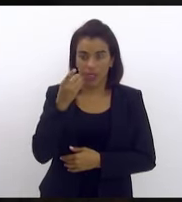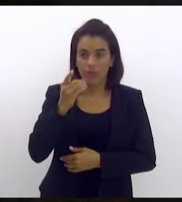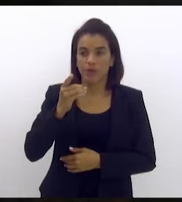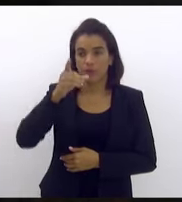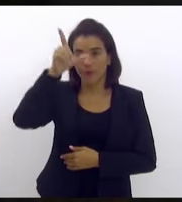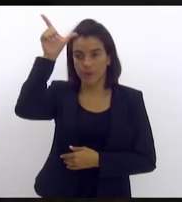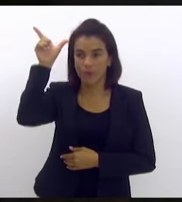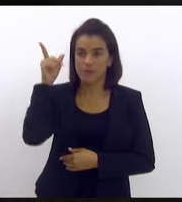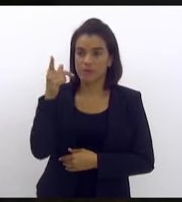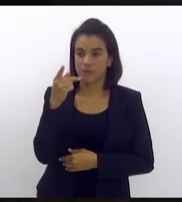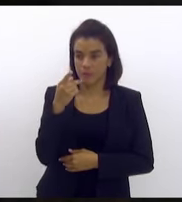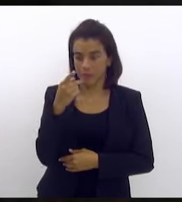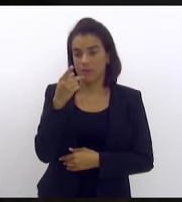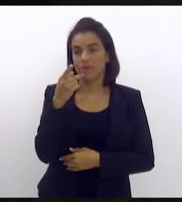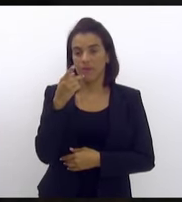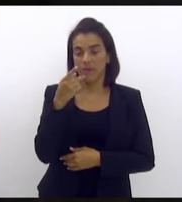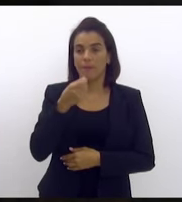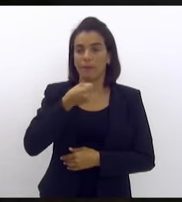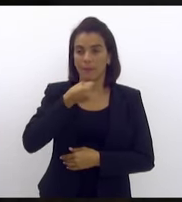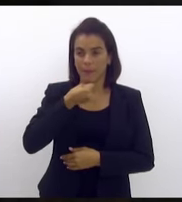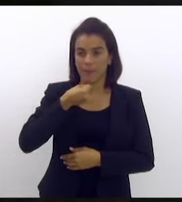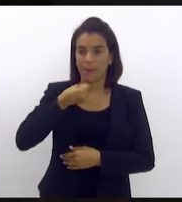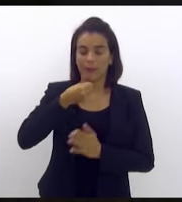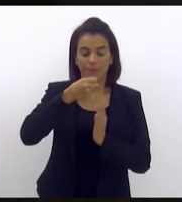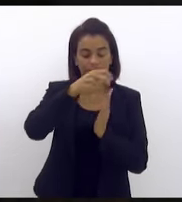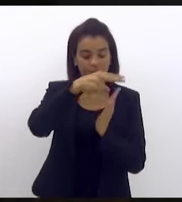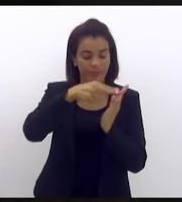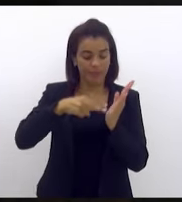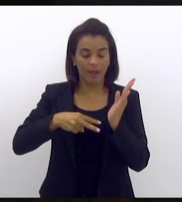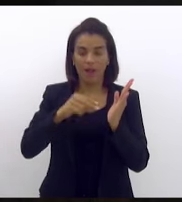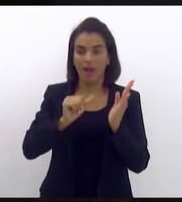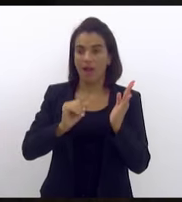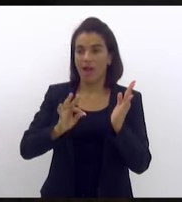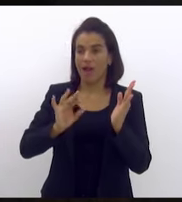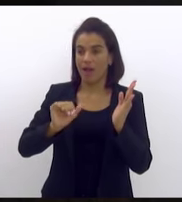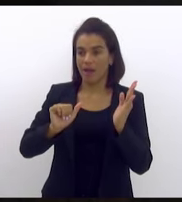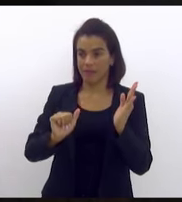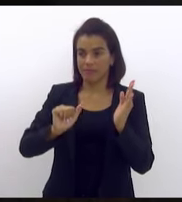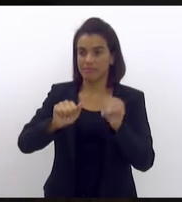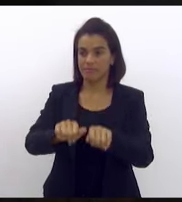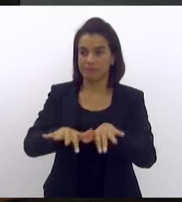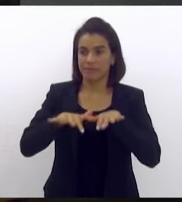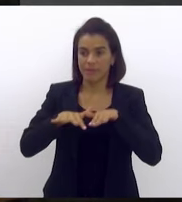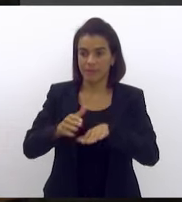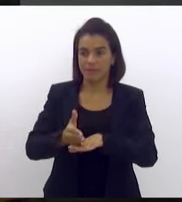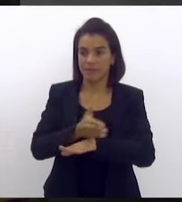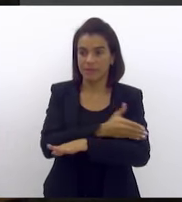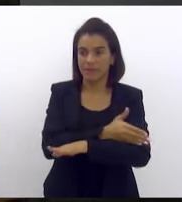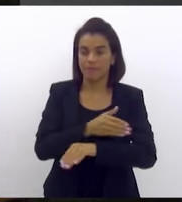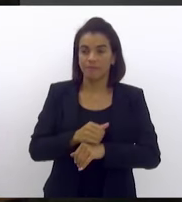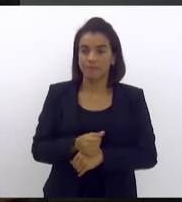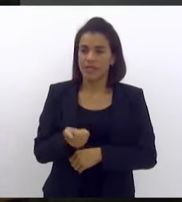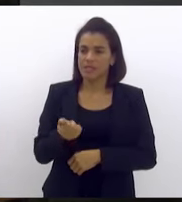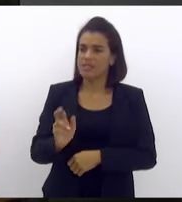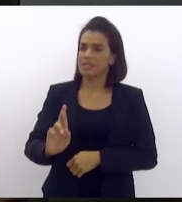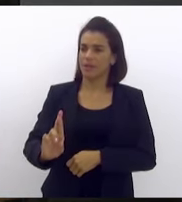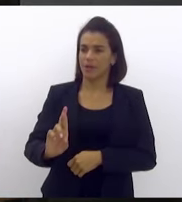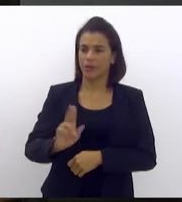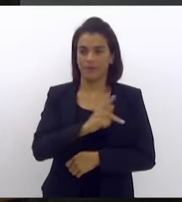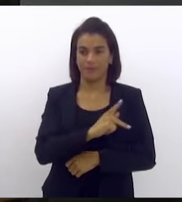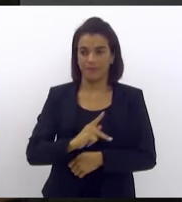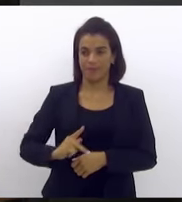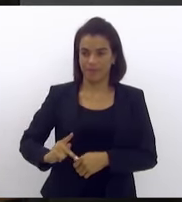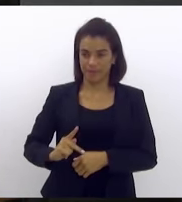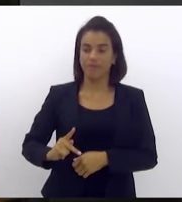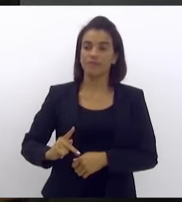Luiz Paulo para fazer a leitura da ata da sessão anterior. Senhor